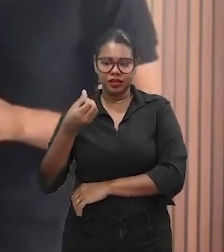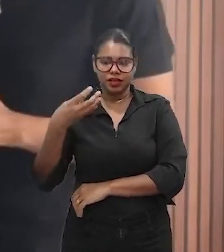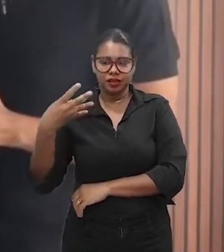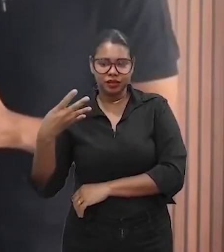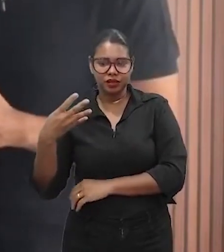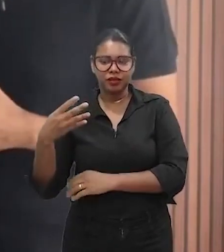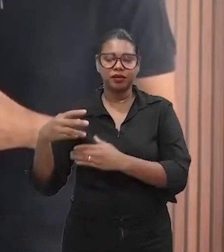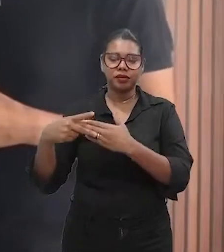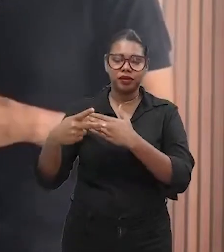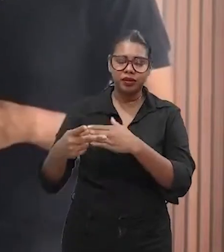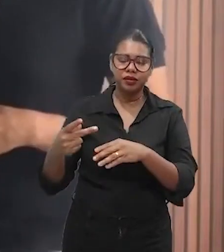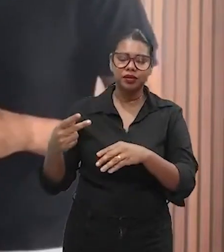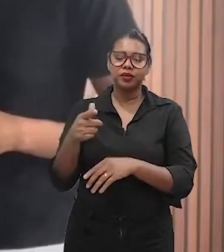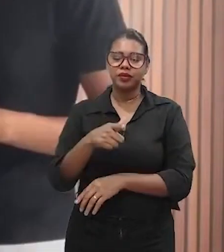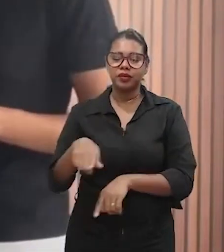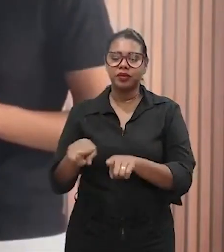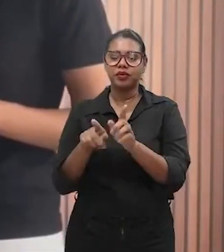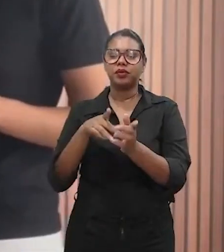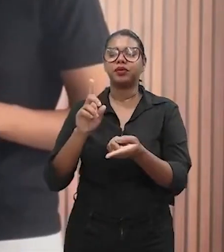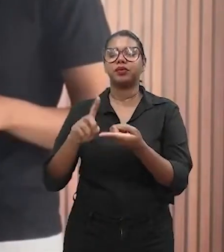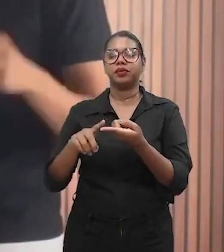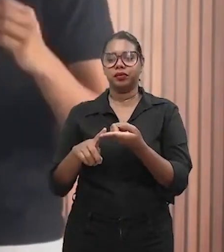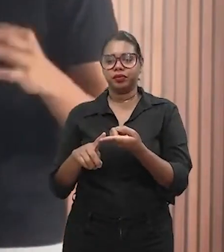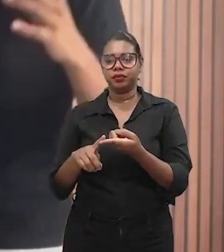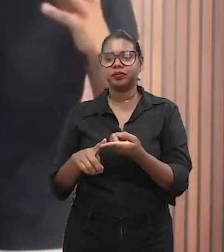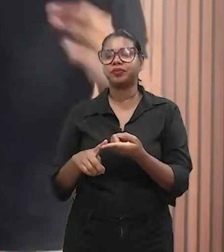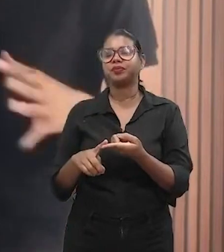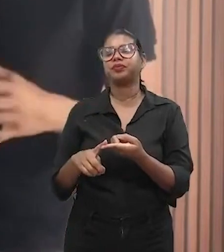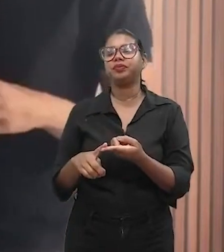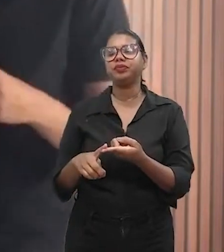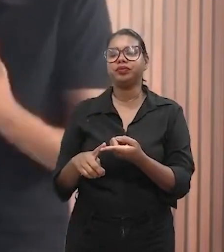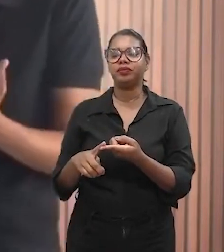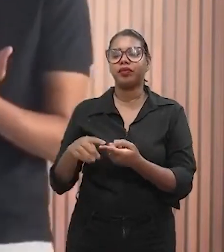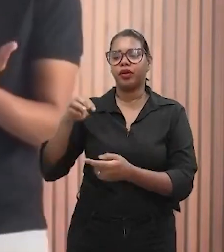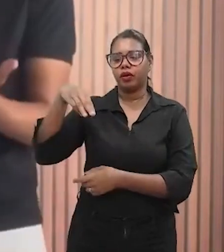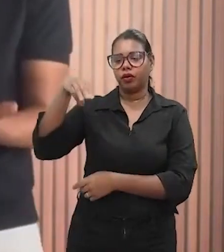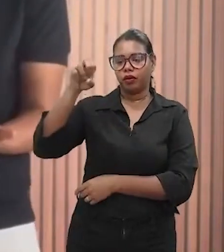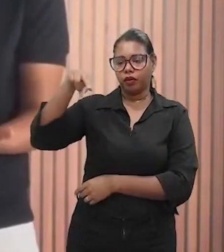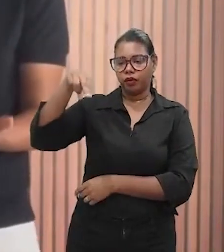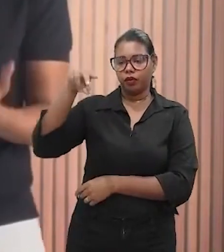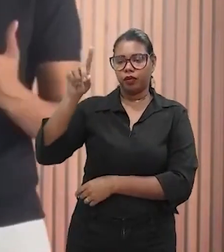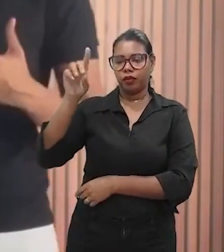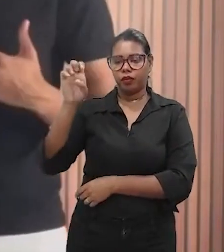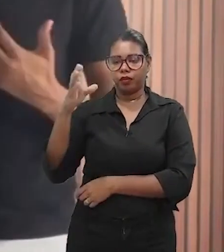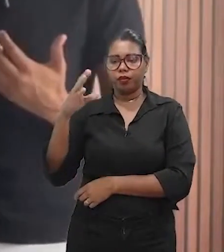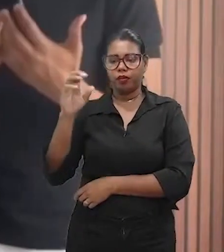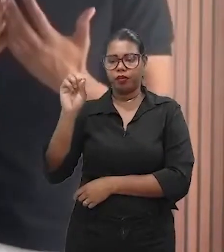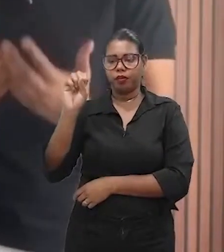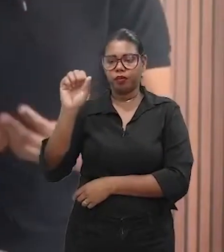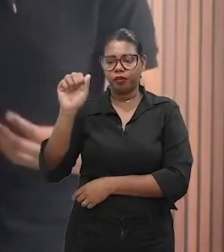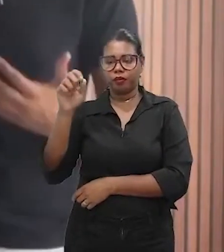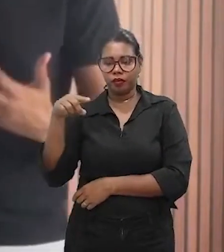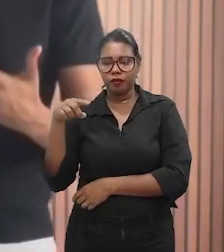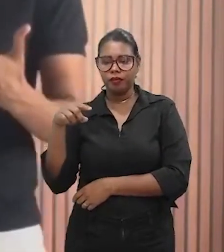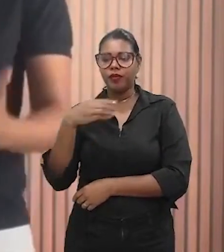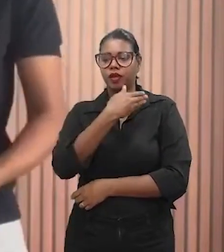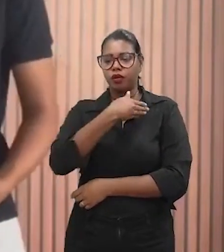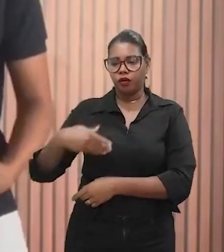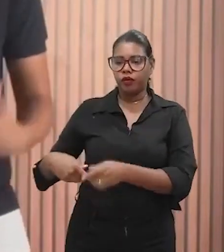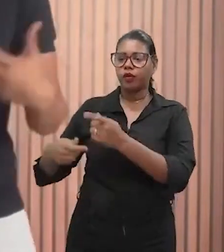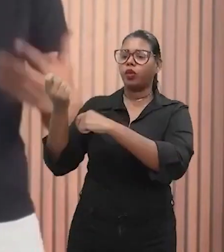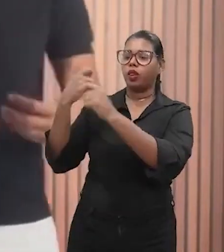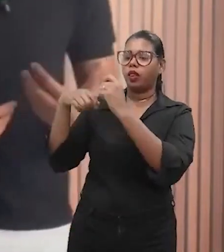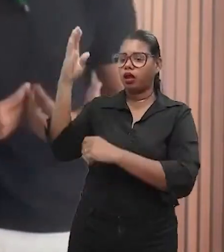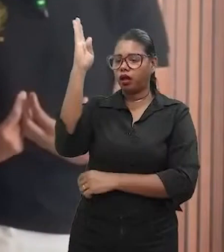ter um outro camarada que é exatamente o Mendes Sá. Esses 3 governaram